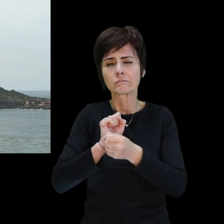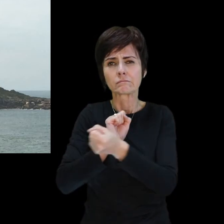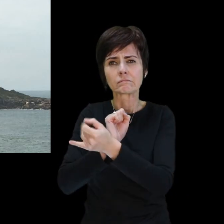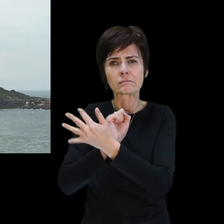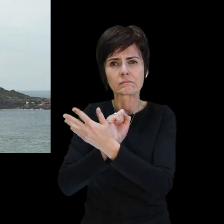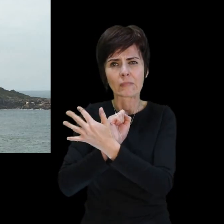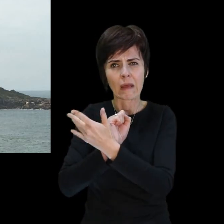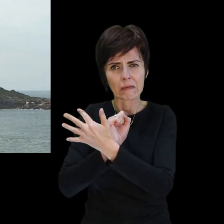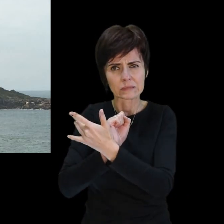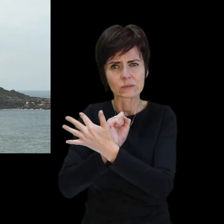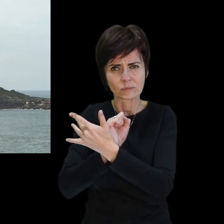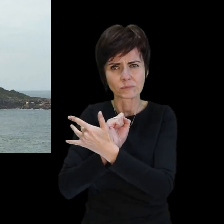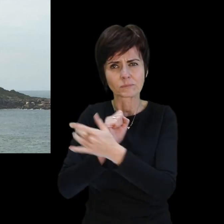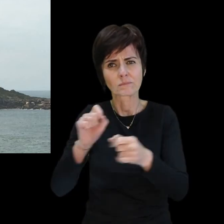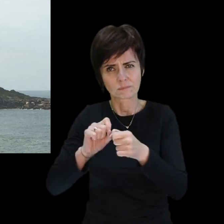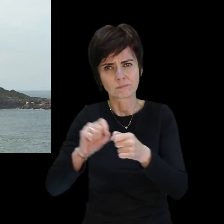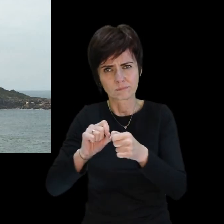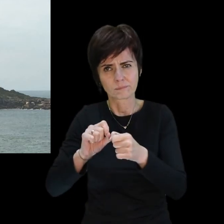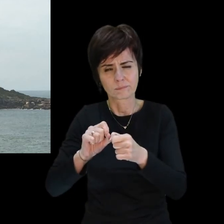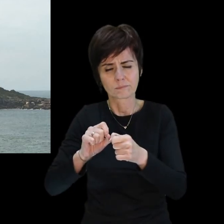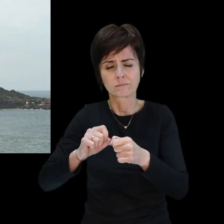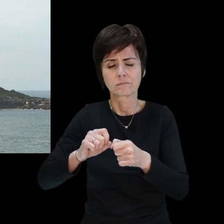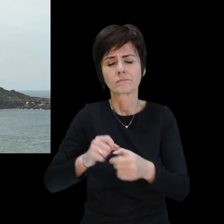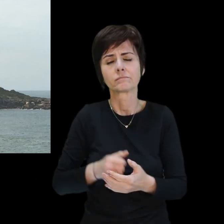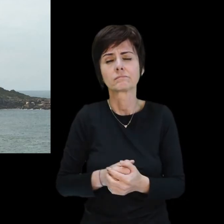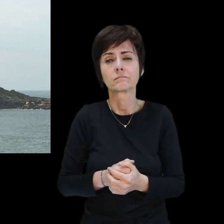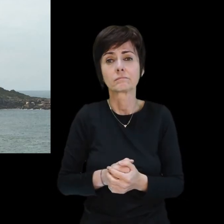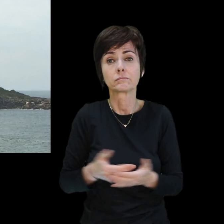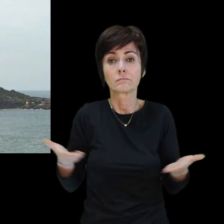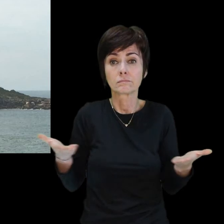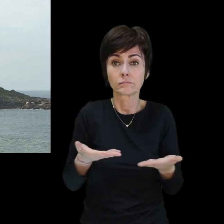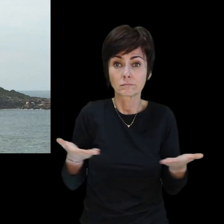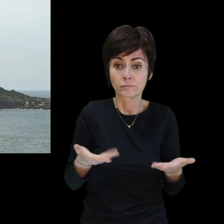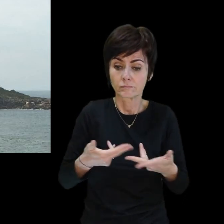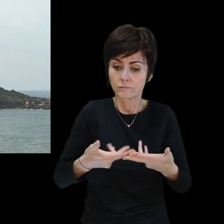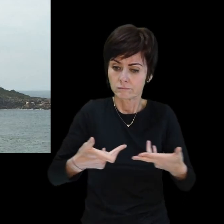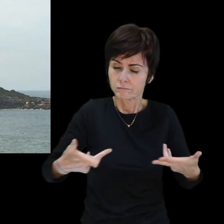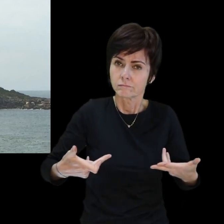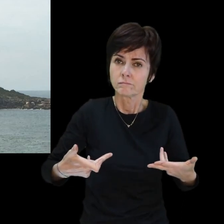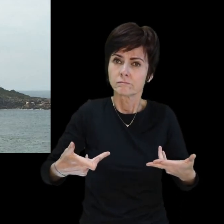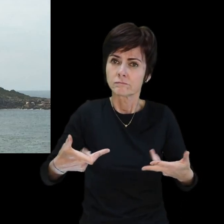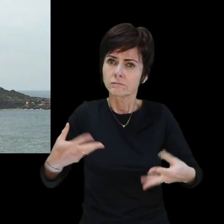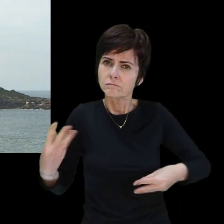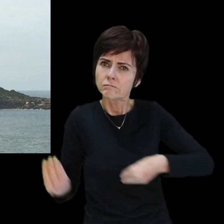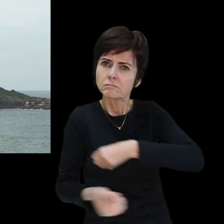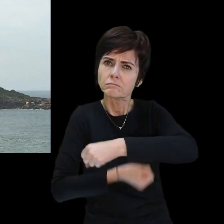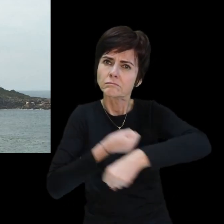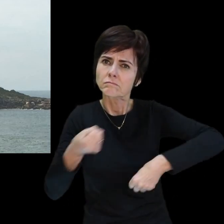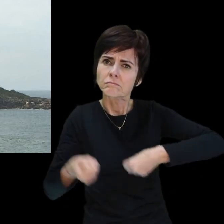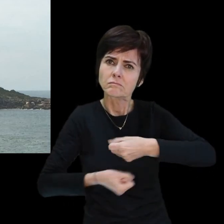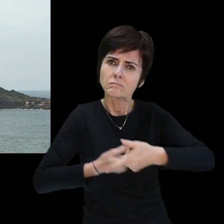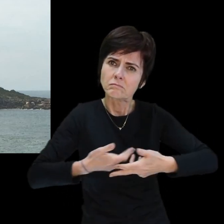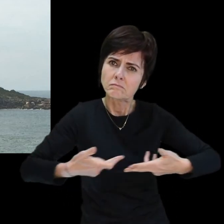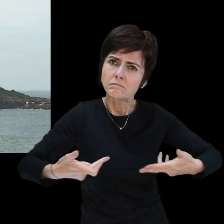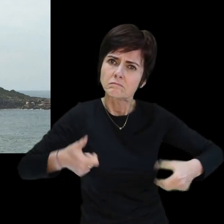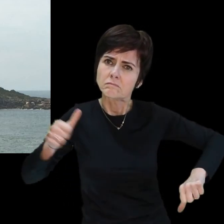ácidos, como ácido sulfúrico, ácido nítrico e assim por diante. Então, esse material vai sendo arrastado, vai